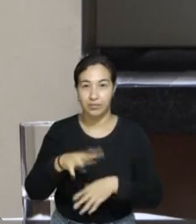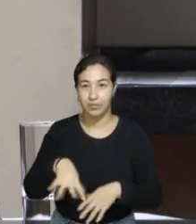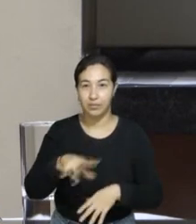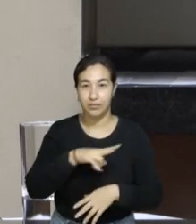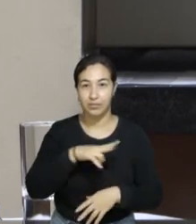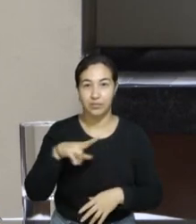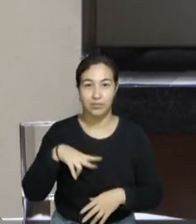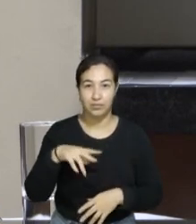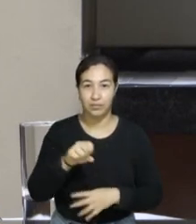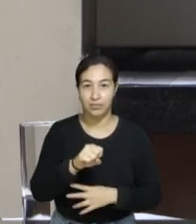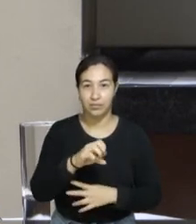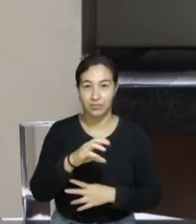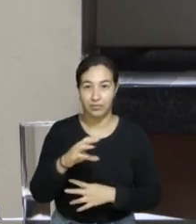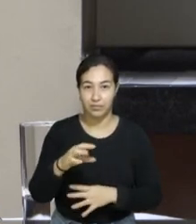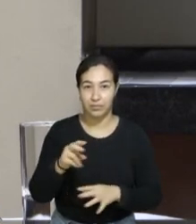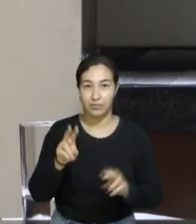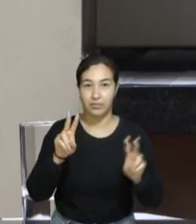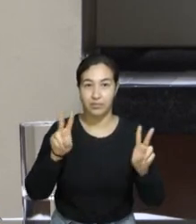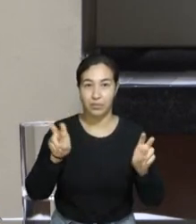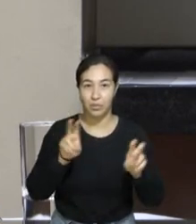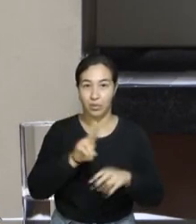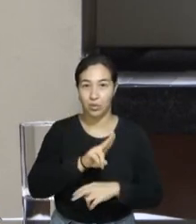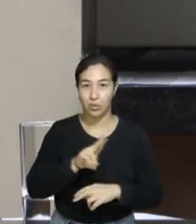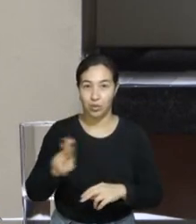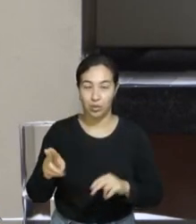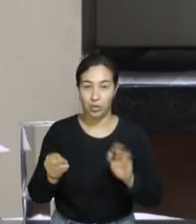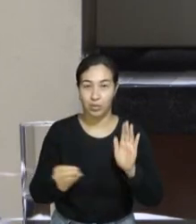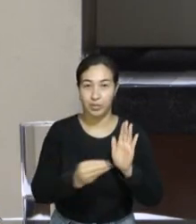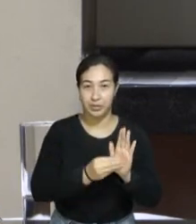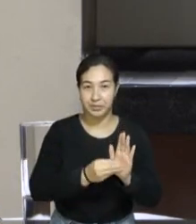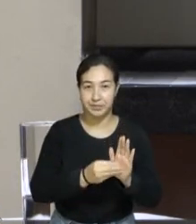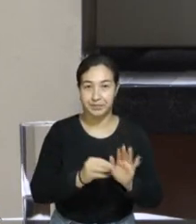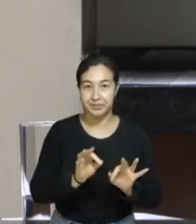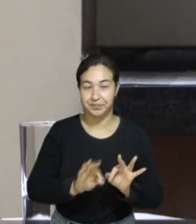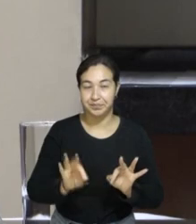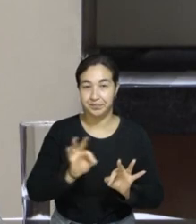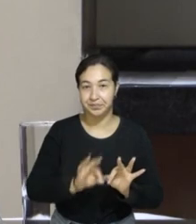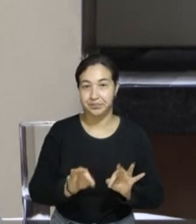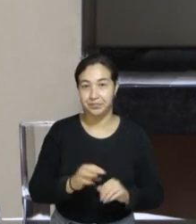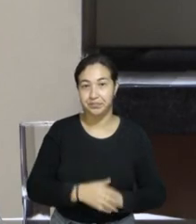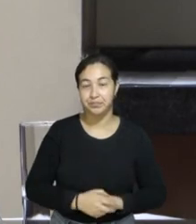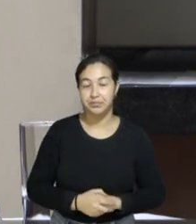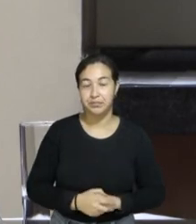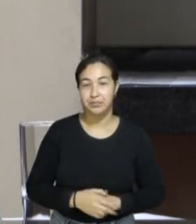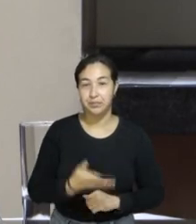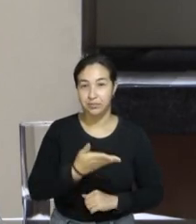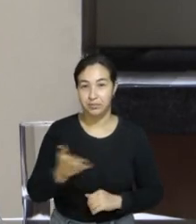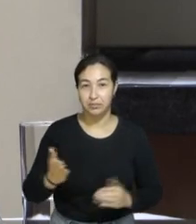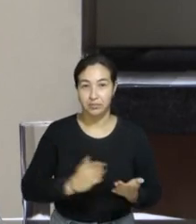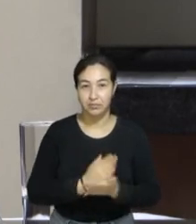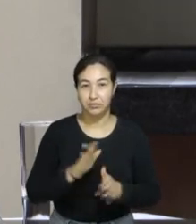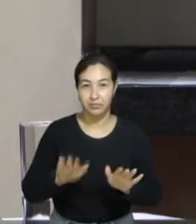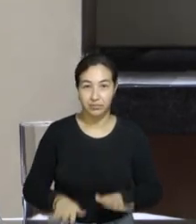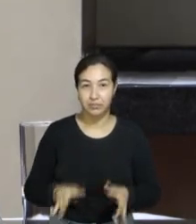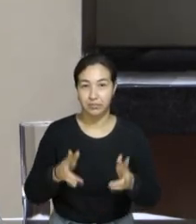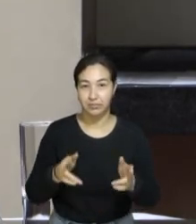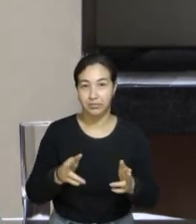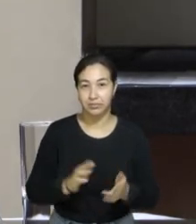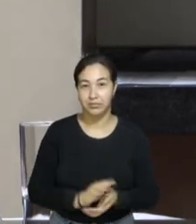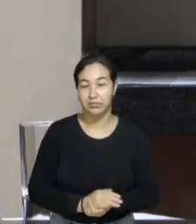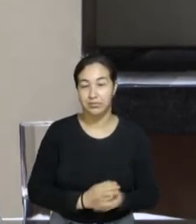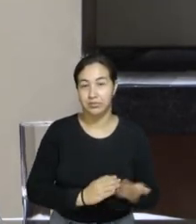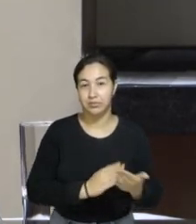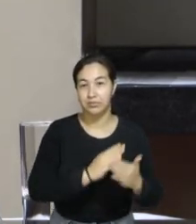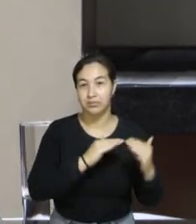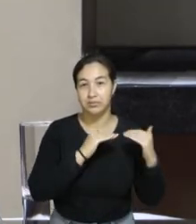Catarina para fazer constar nele o nome de tal entidade. Em votação, deputados que aprovam, permaneçam como se encontram. Aprovado